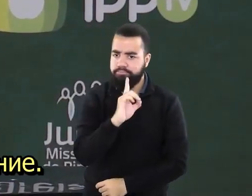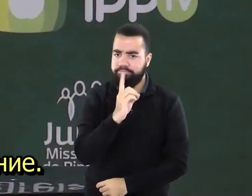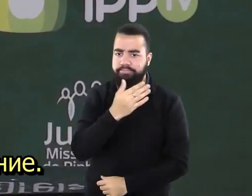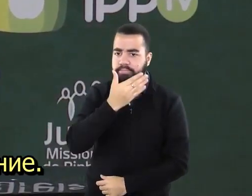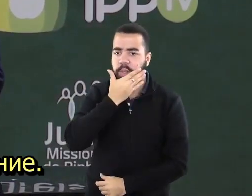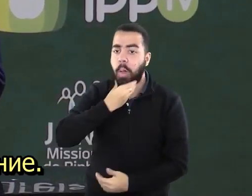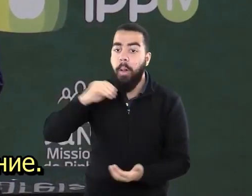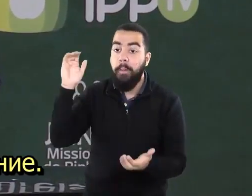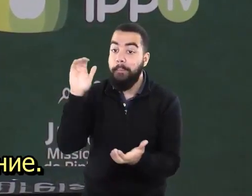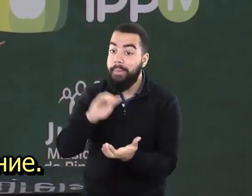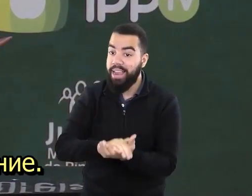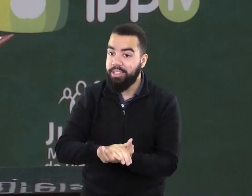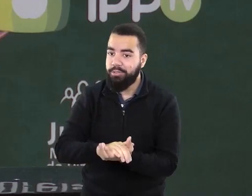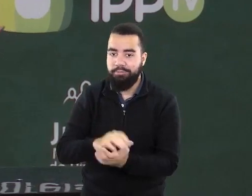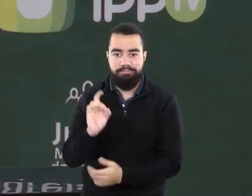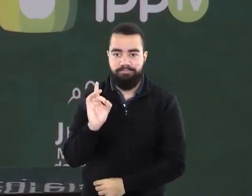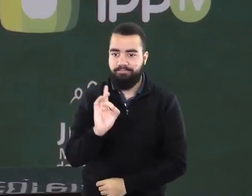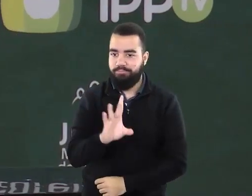Portanto, não é submissão de gênero.